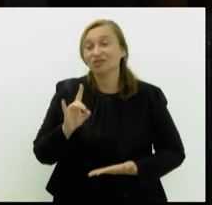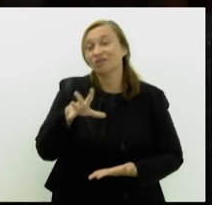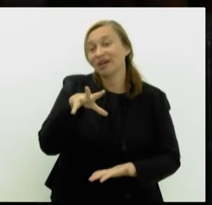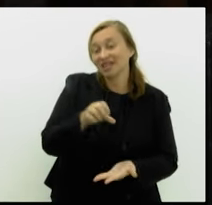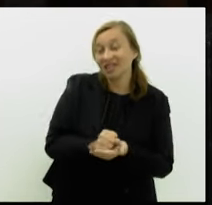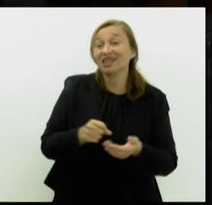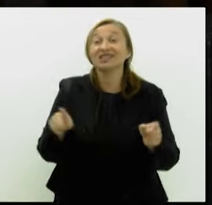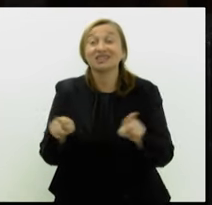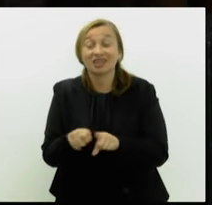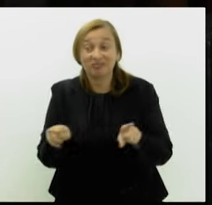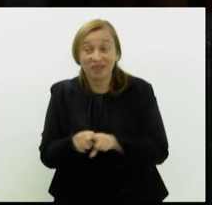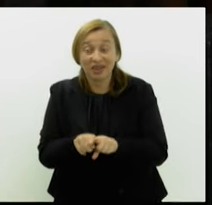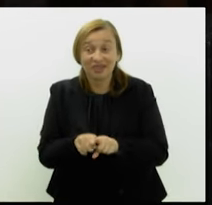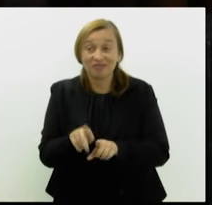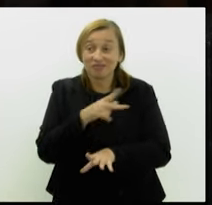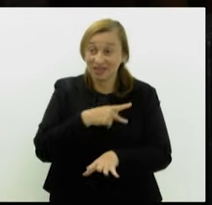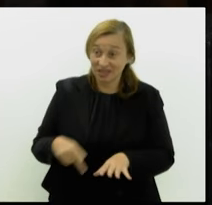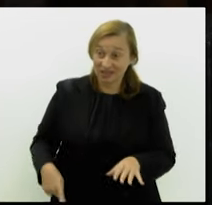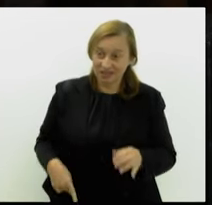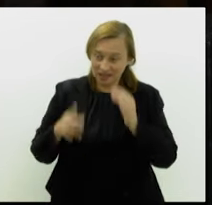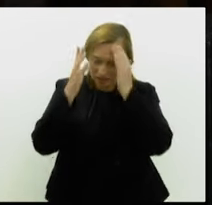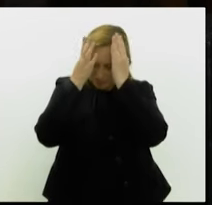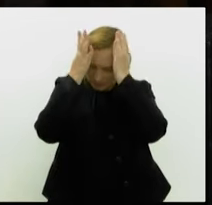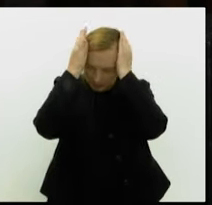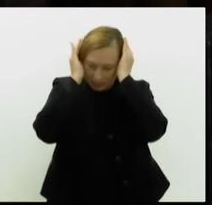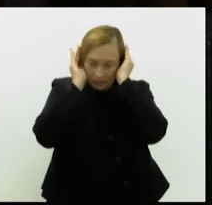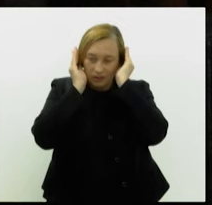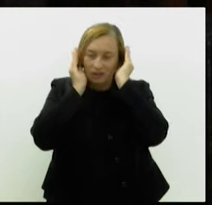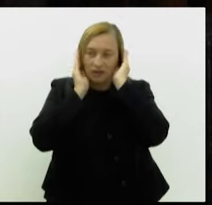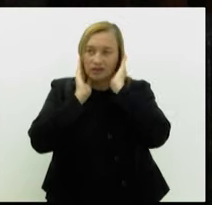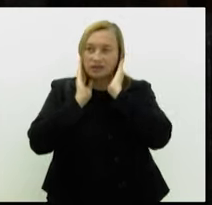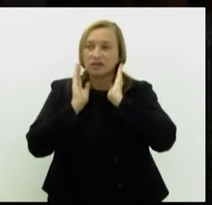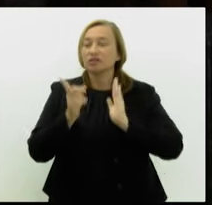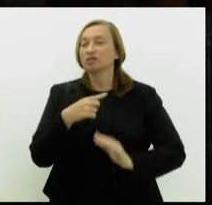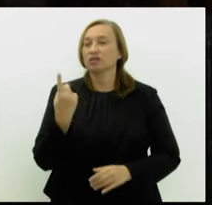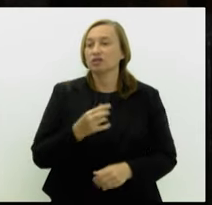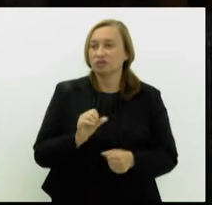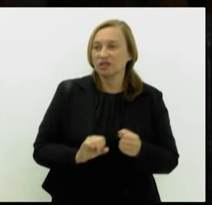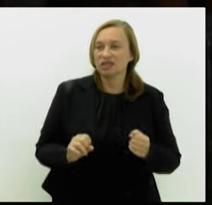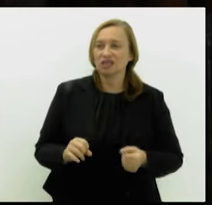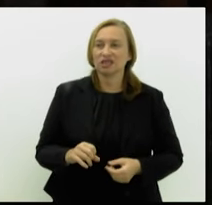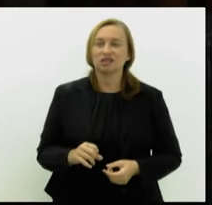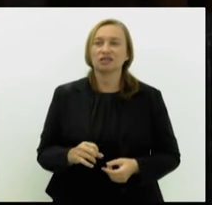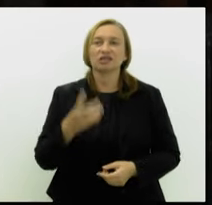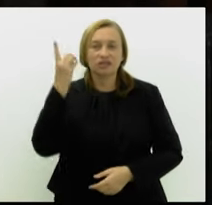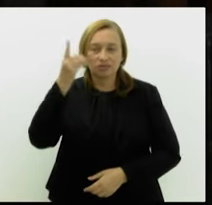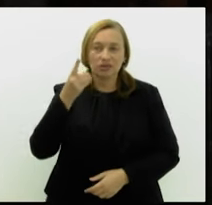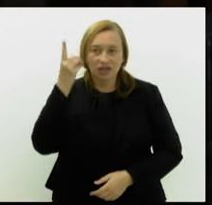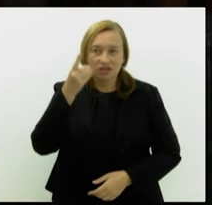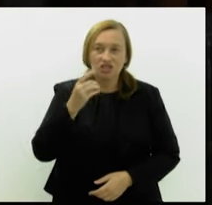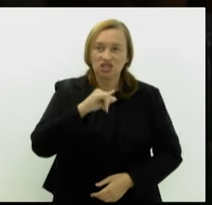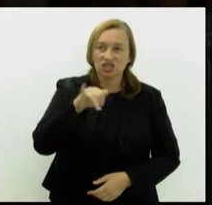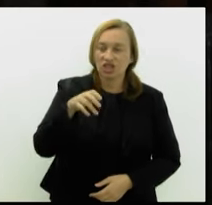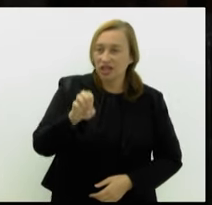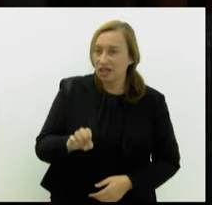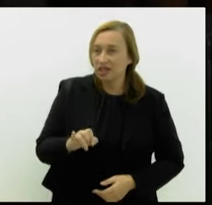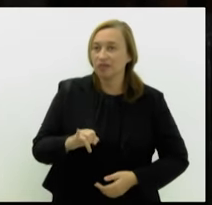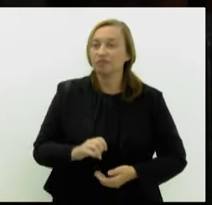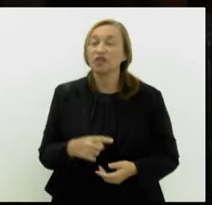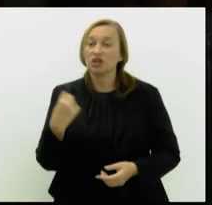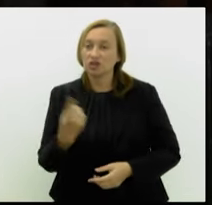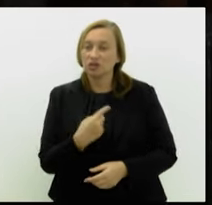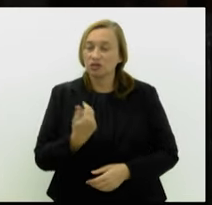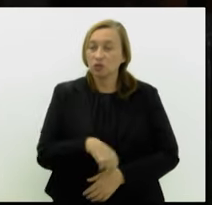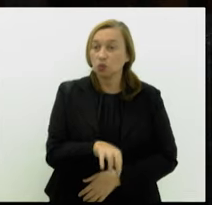registrar também, presidente, que nós estamos fazendo isso, deputado Jari, paulatinamente, porque como nós estamos no regime